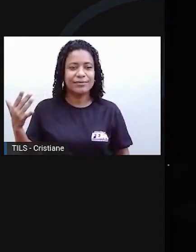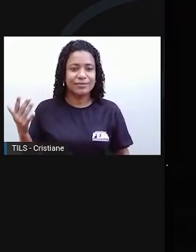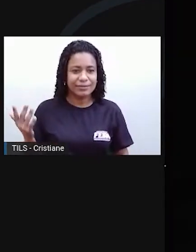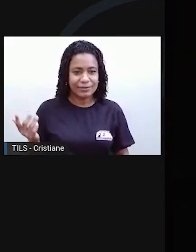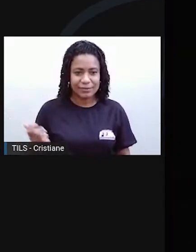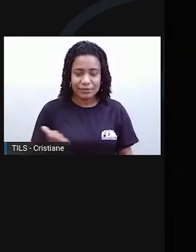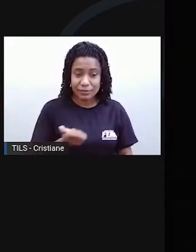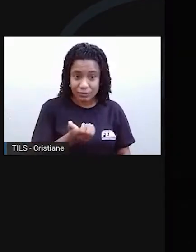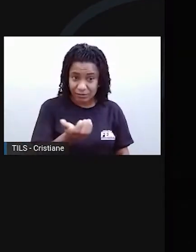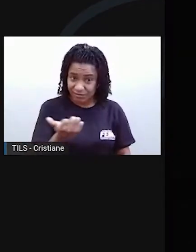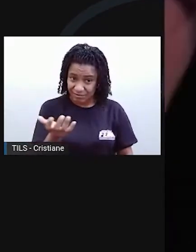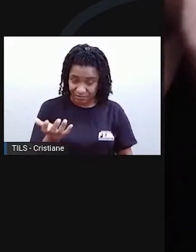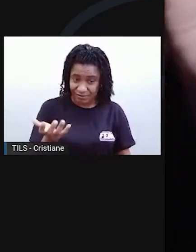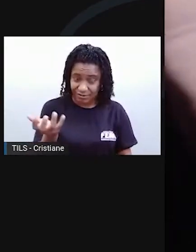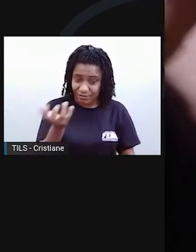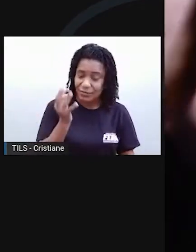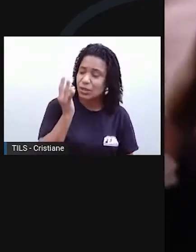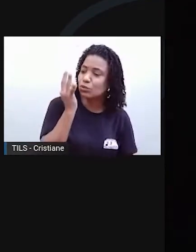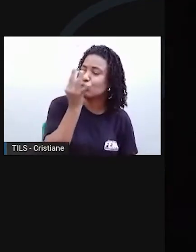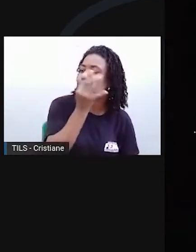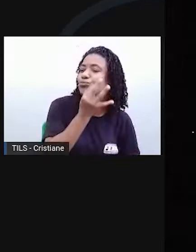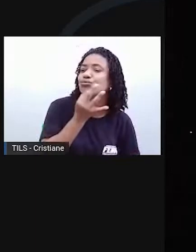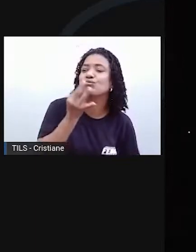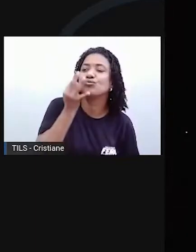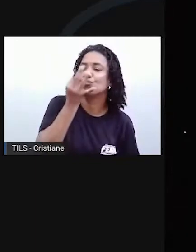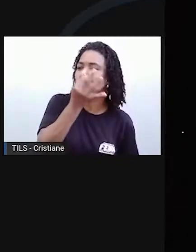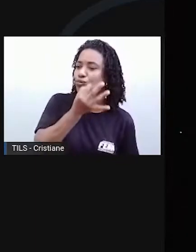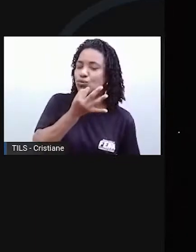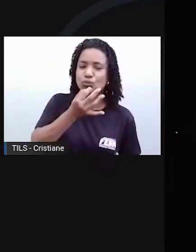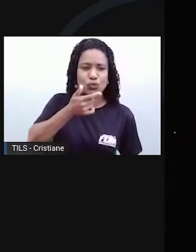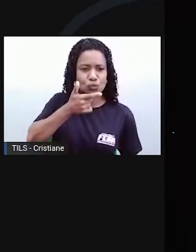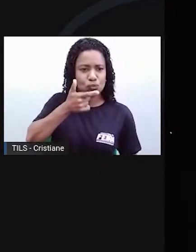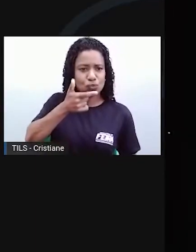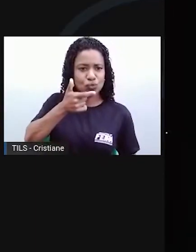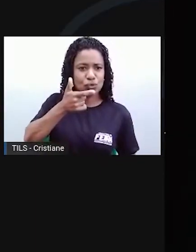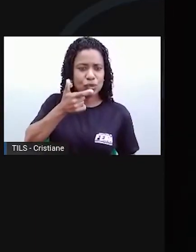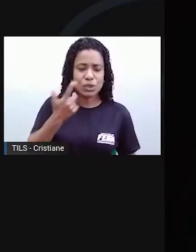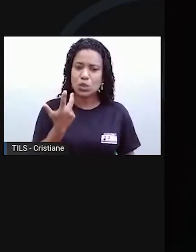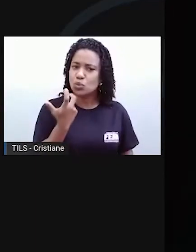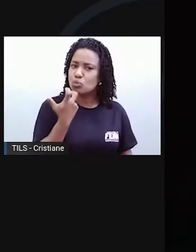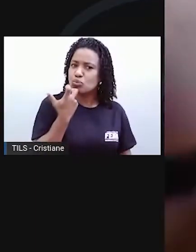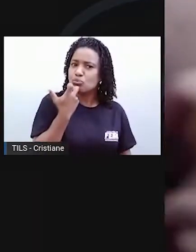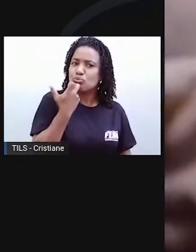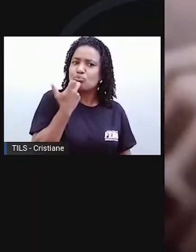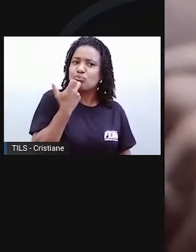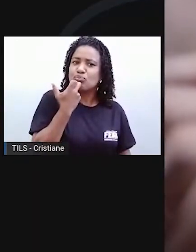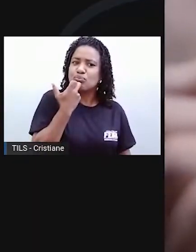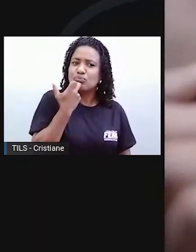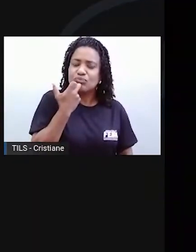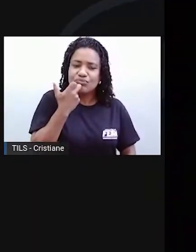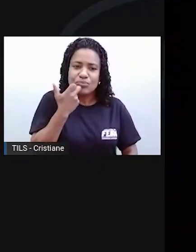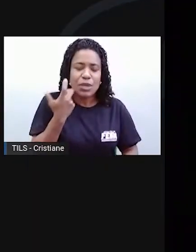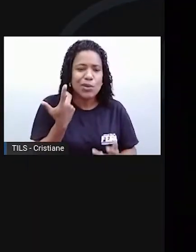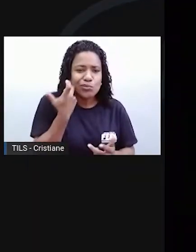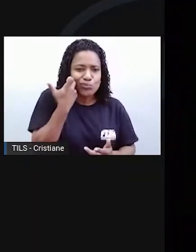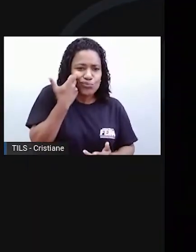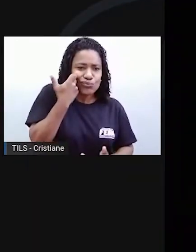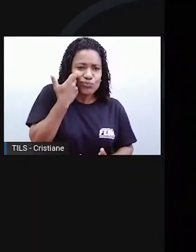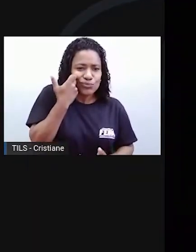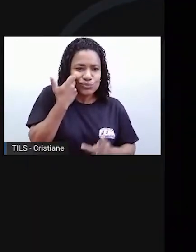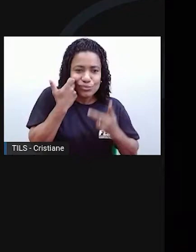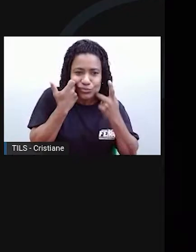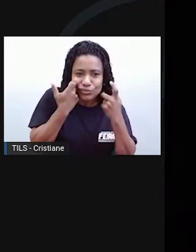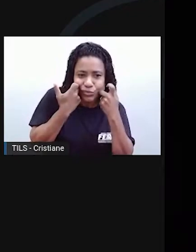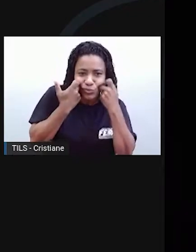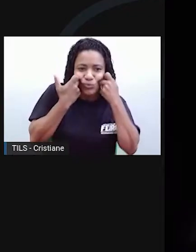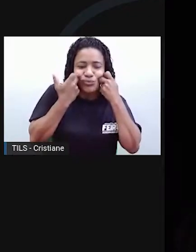Você quer o meu batom maior que a boca, quer agulhas furando a minha pele. Você gosta de me